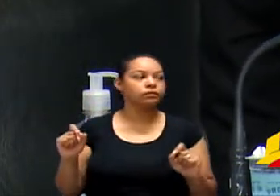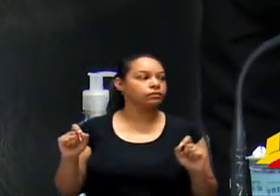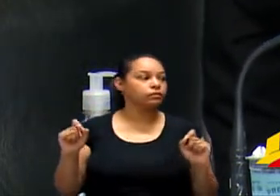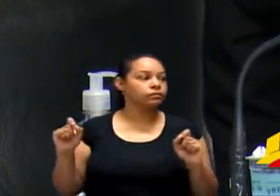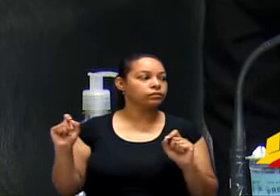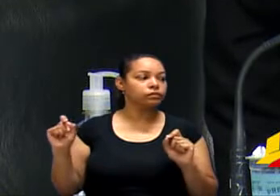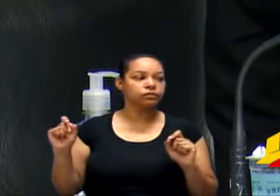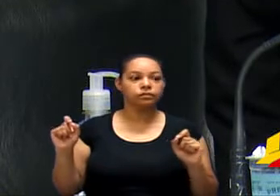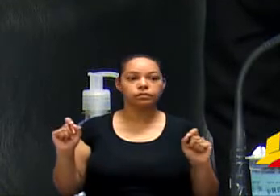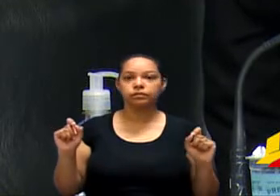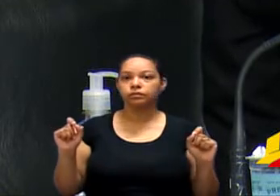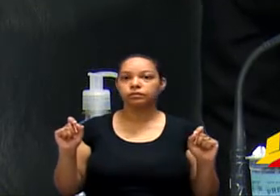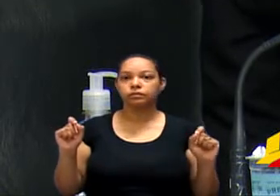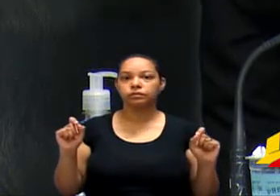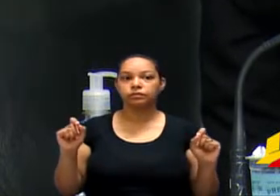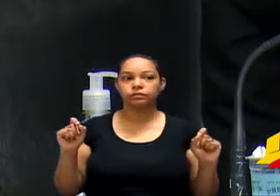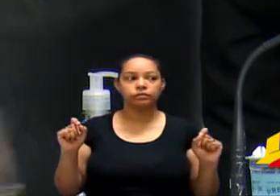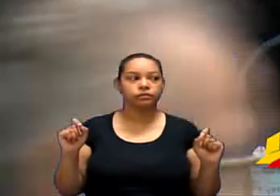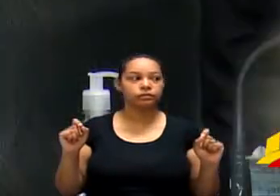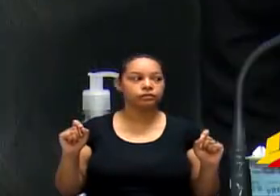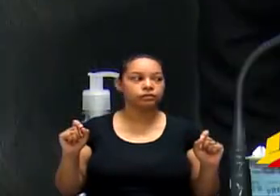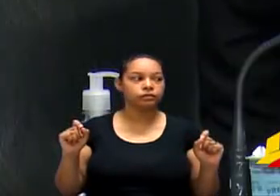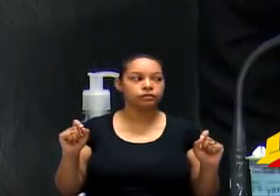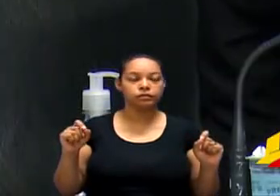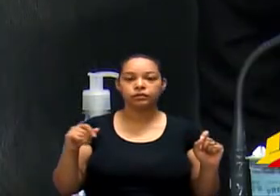Péricles já voltou